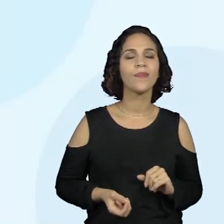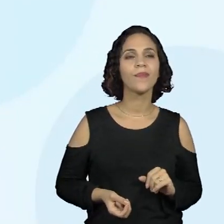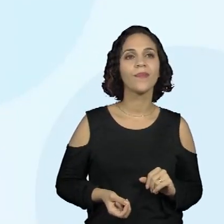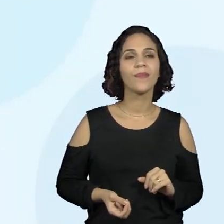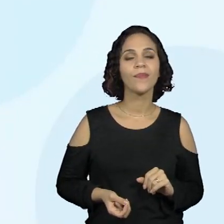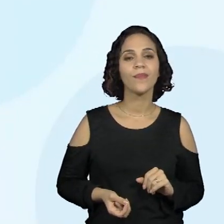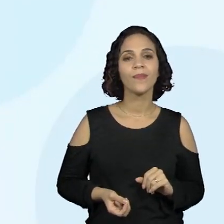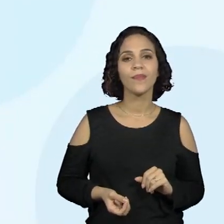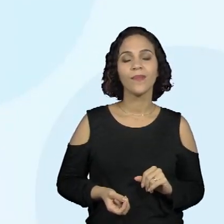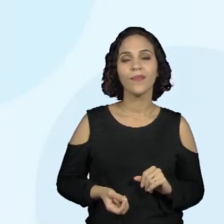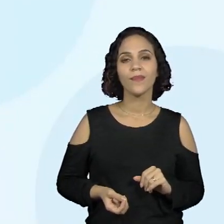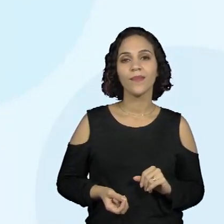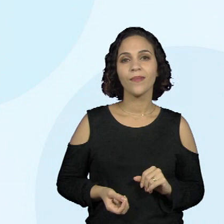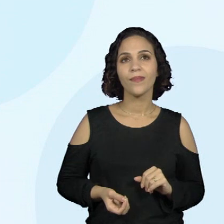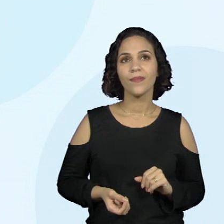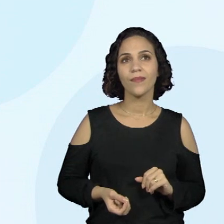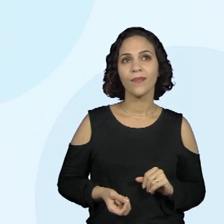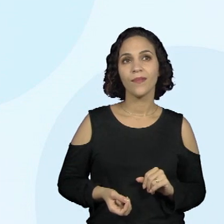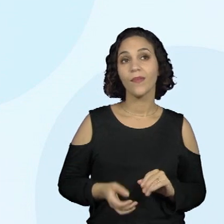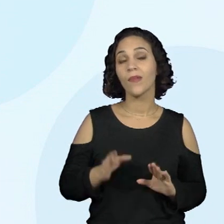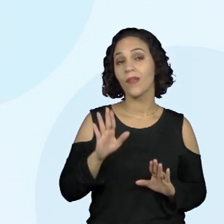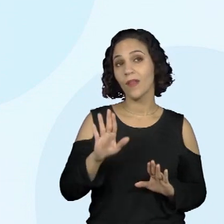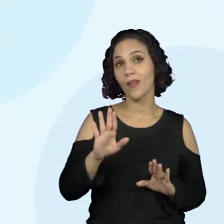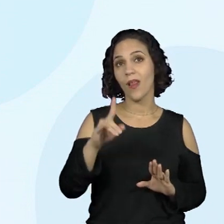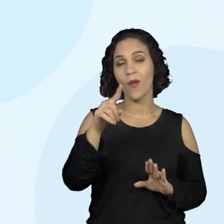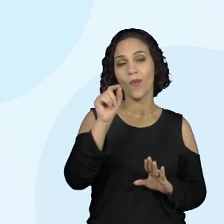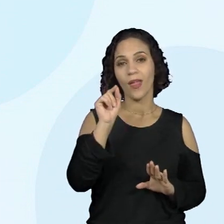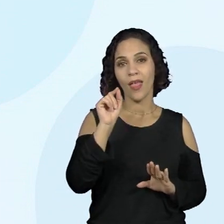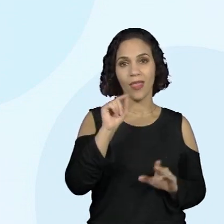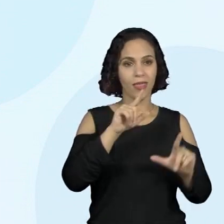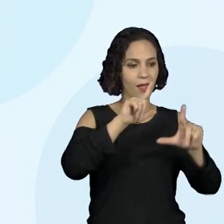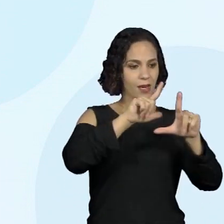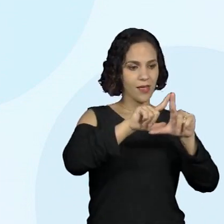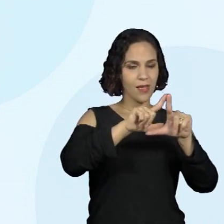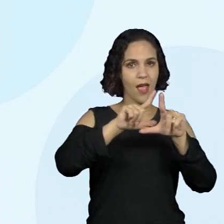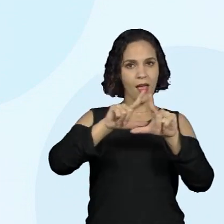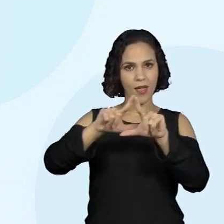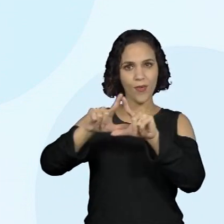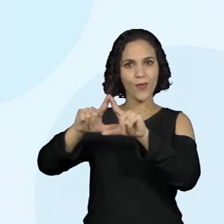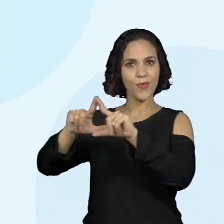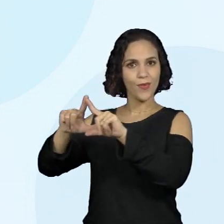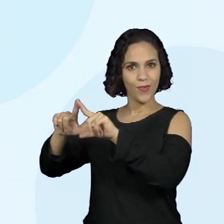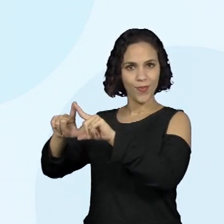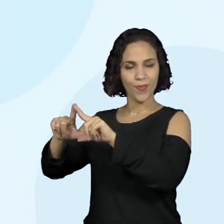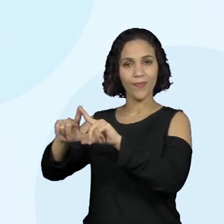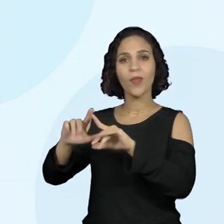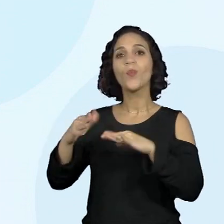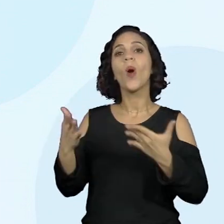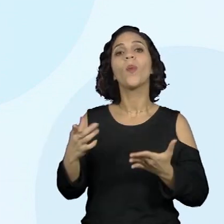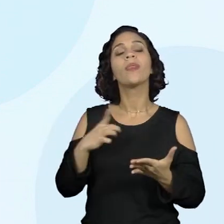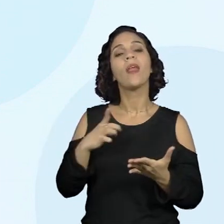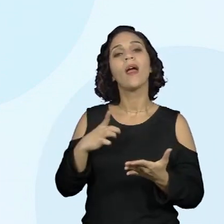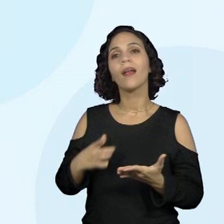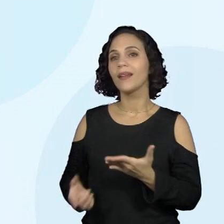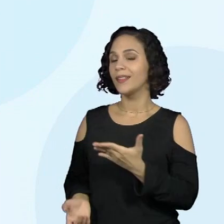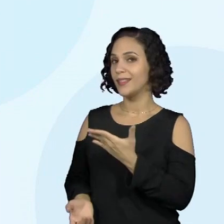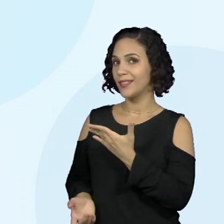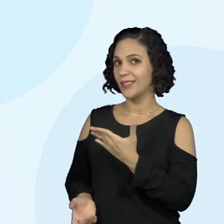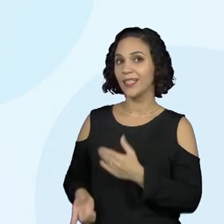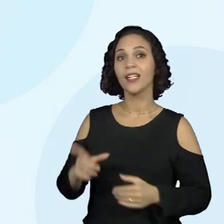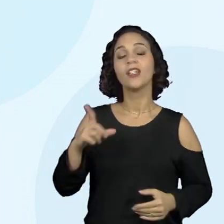mas as faces triangulares estão em quais sólidos?